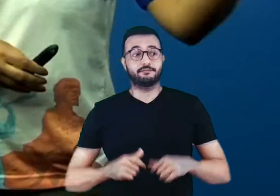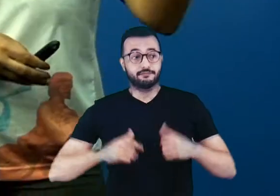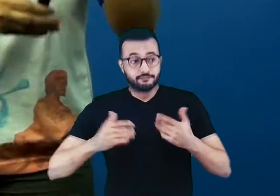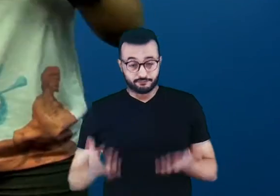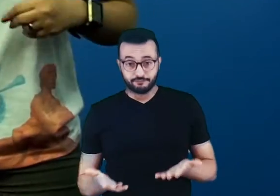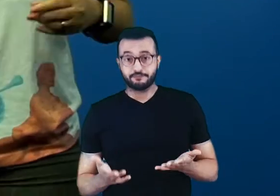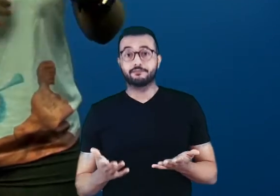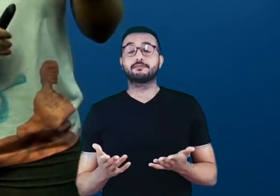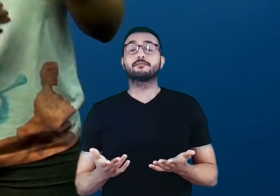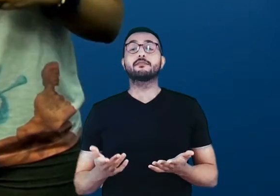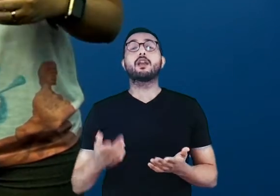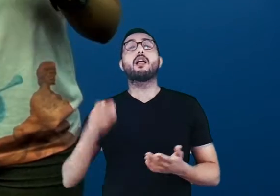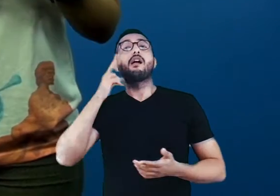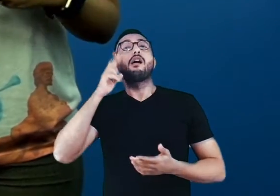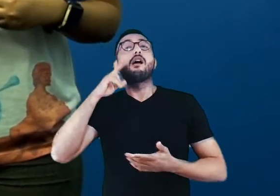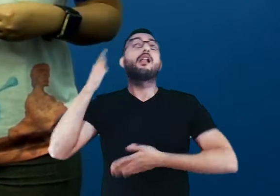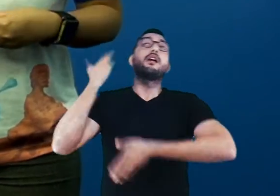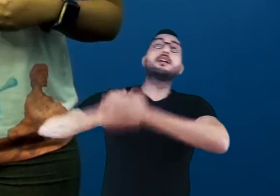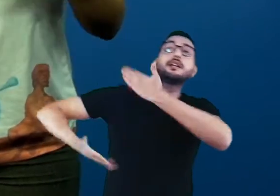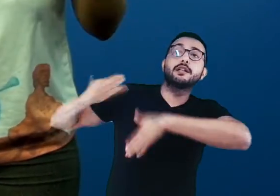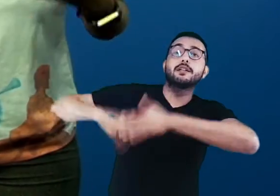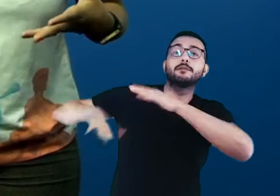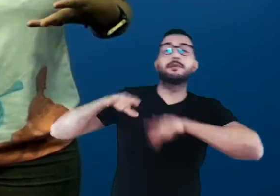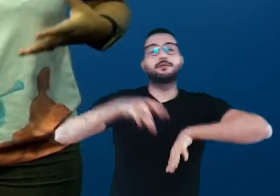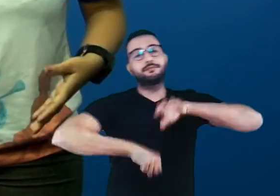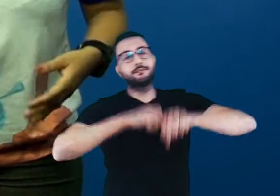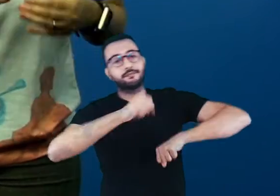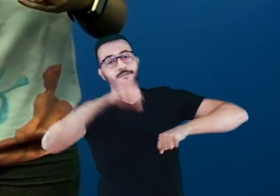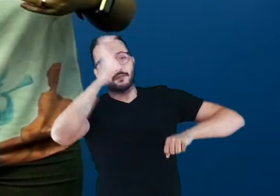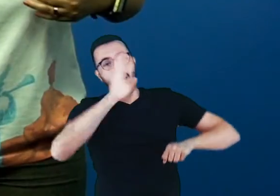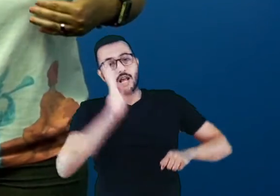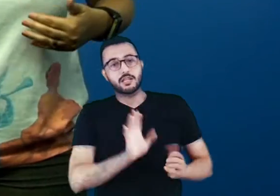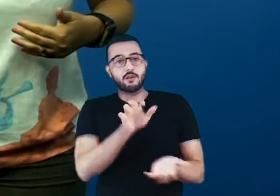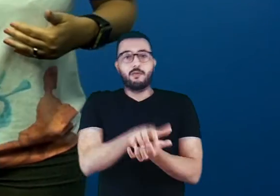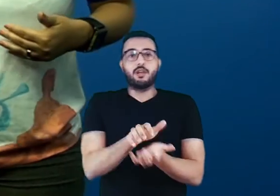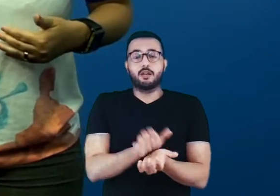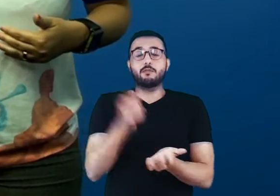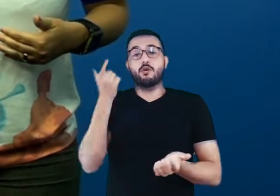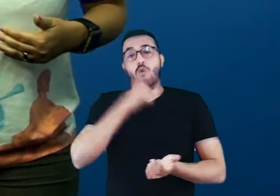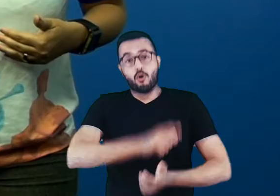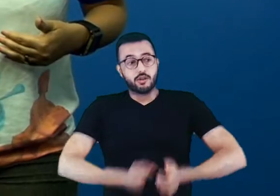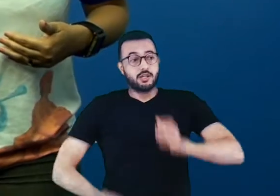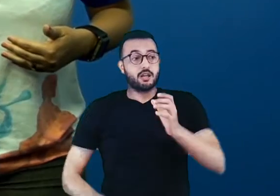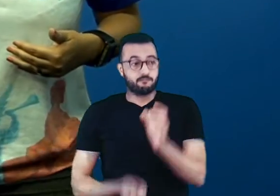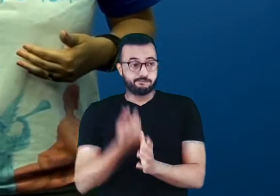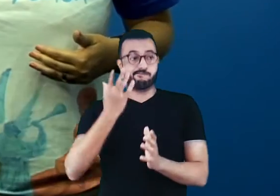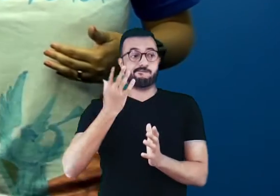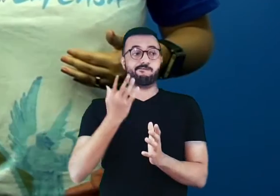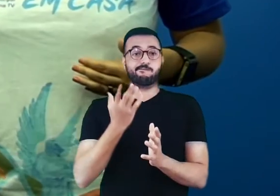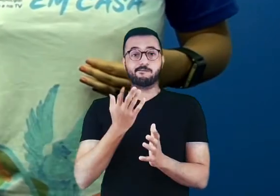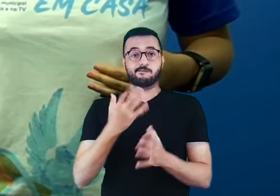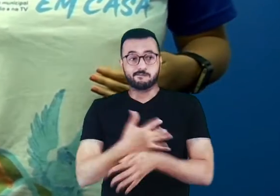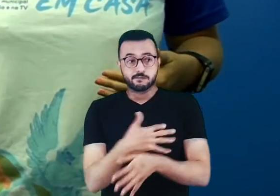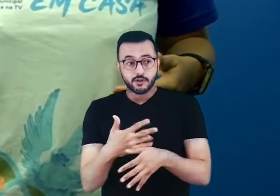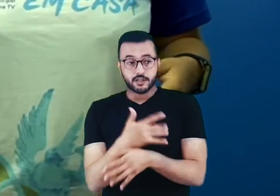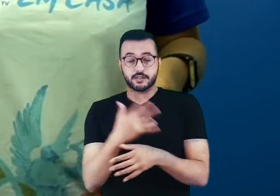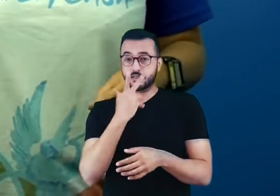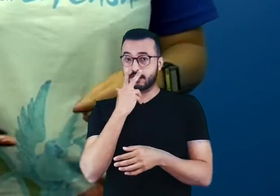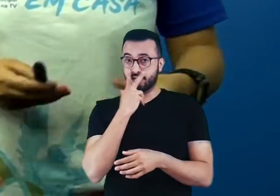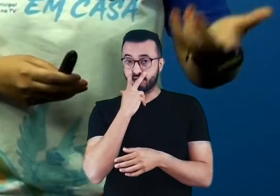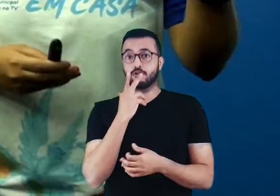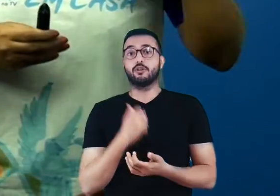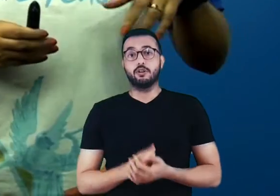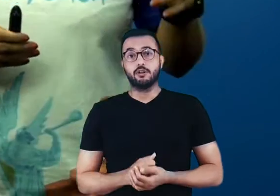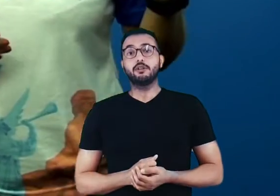Então, fazendo o resgate da colonização do Brasil, de Pernambuco, chegando à fundação da nossa cidade, da Vitória,